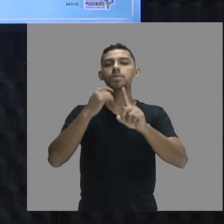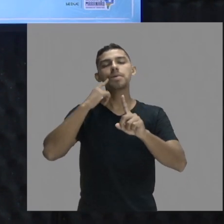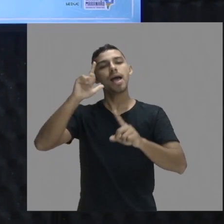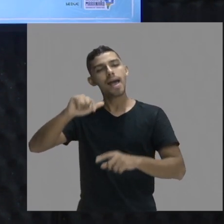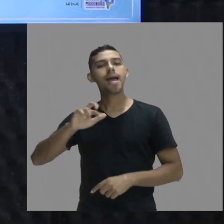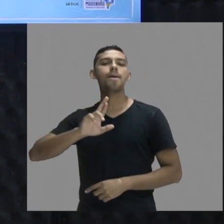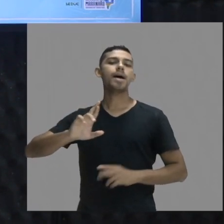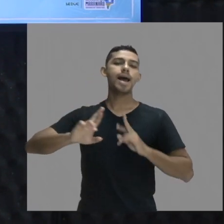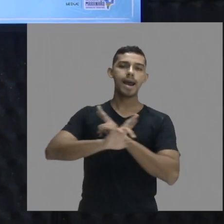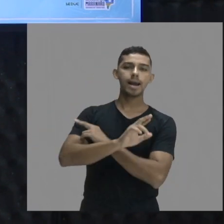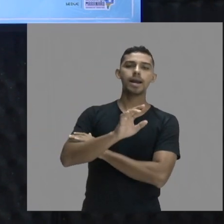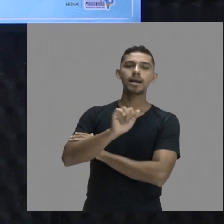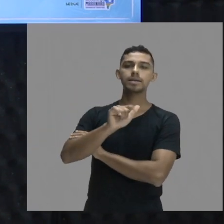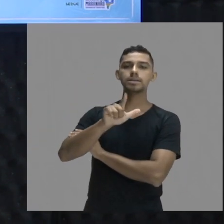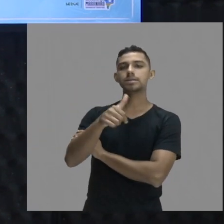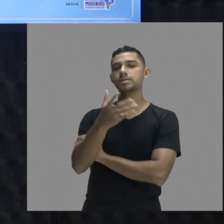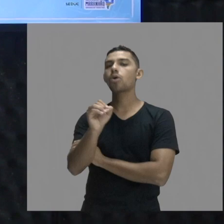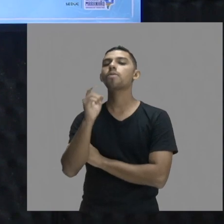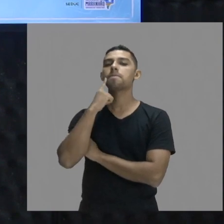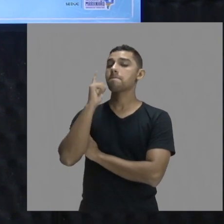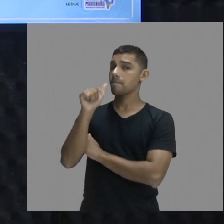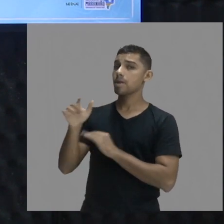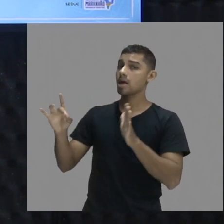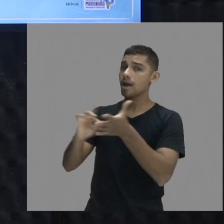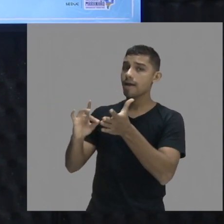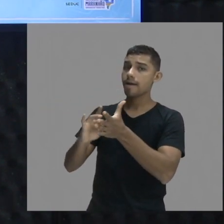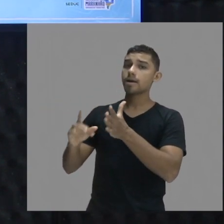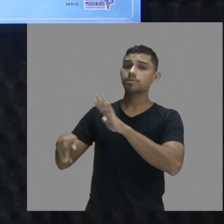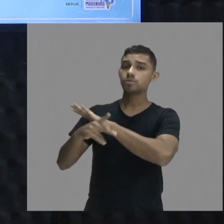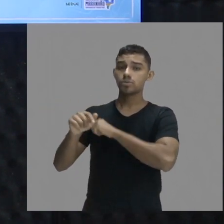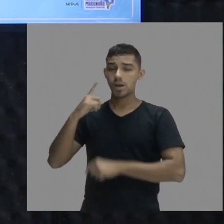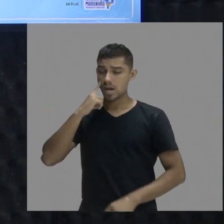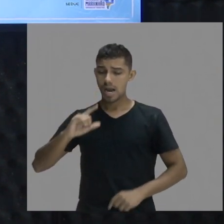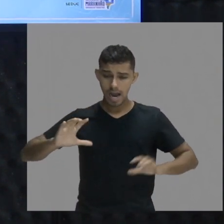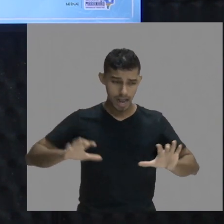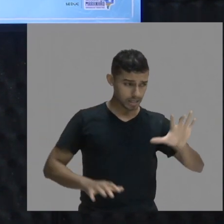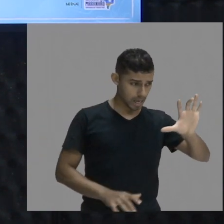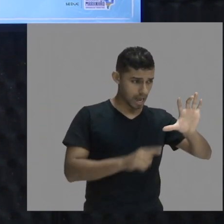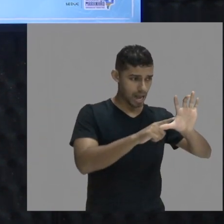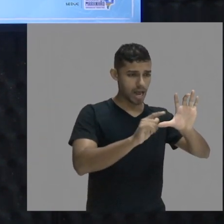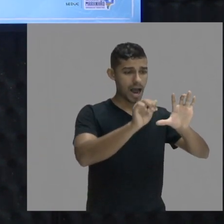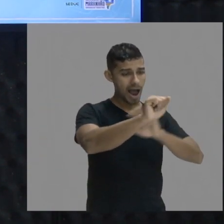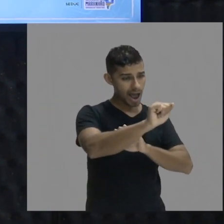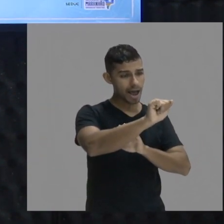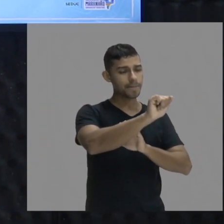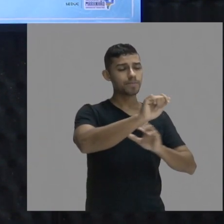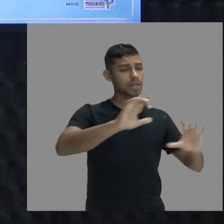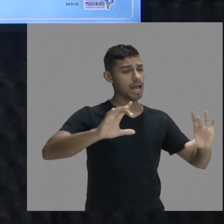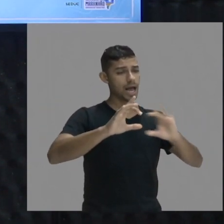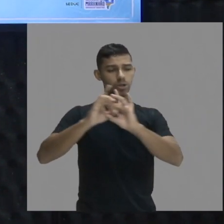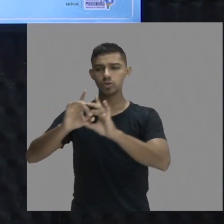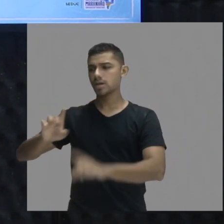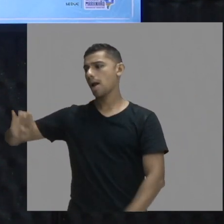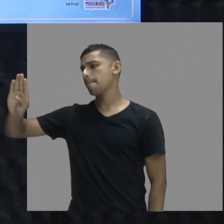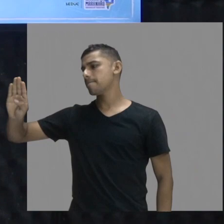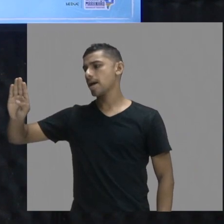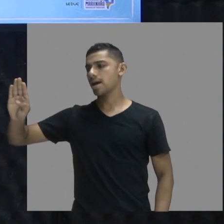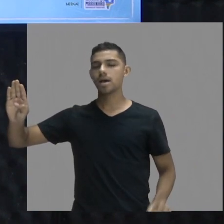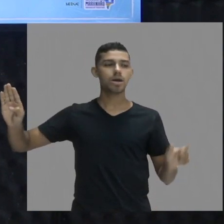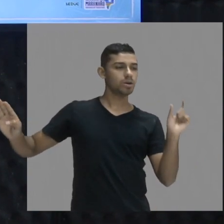uma relação, e é mesmo, em que cada elemento de um conjunto A está associado a um único elemento de